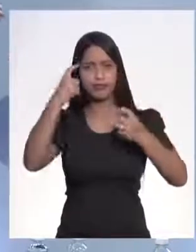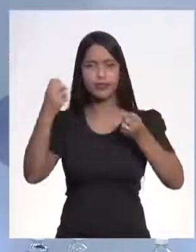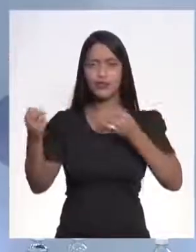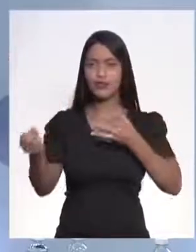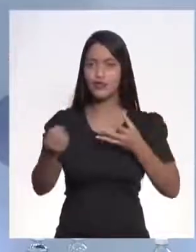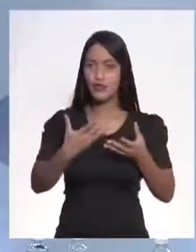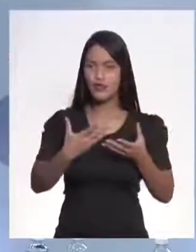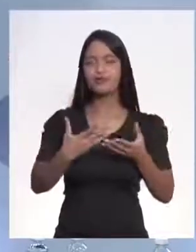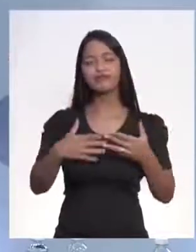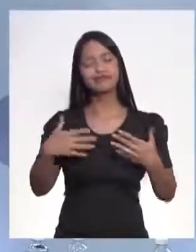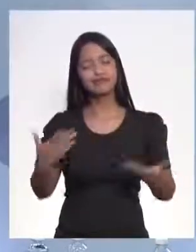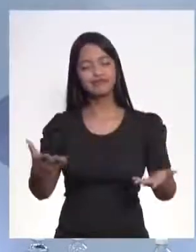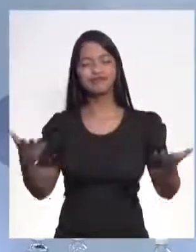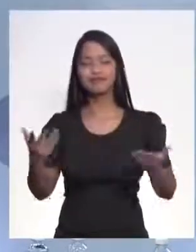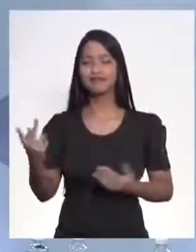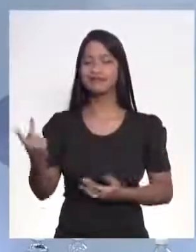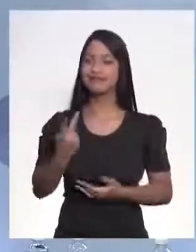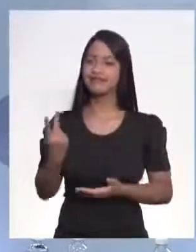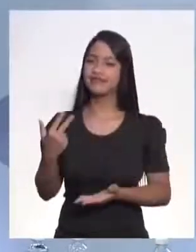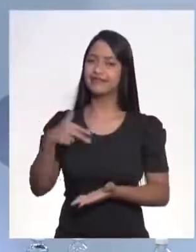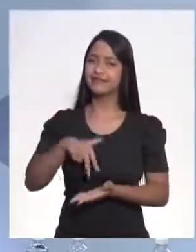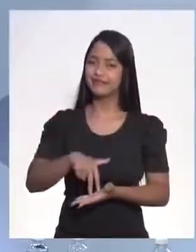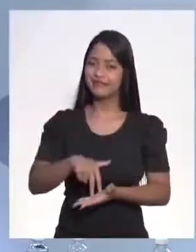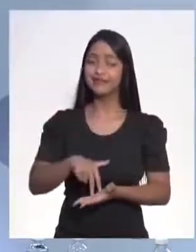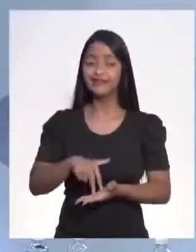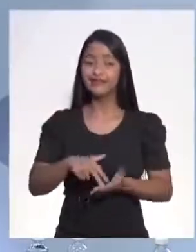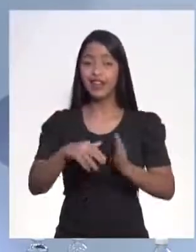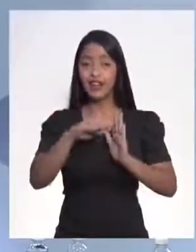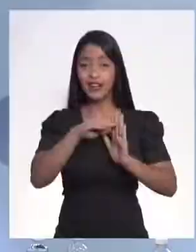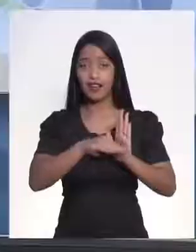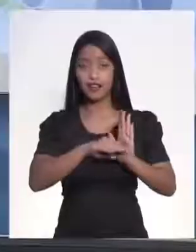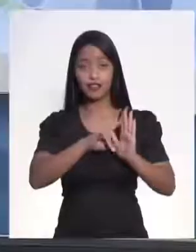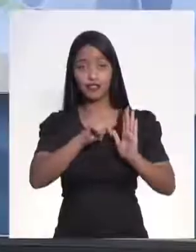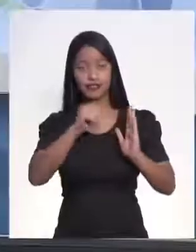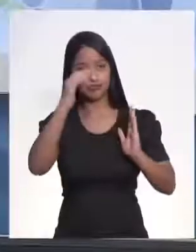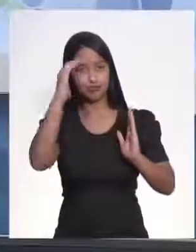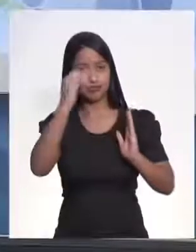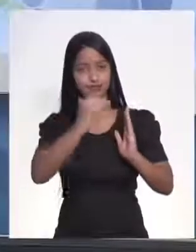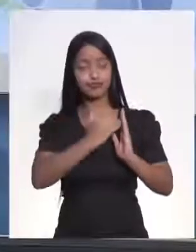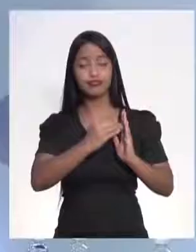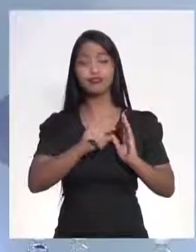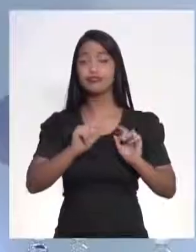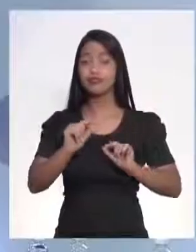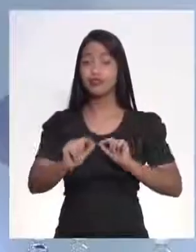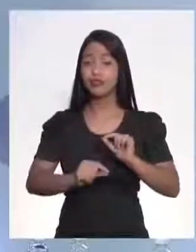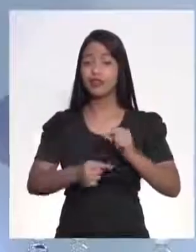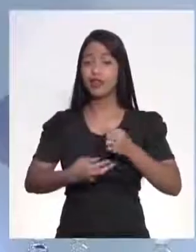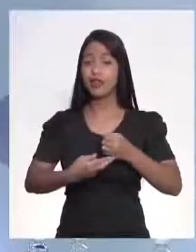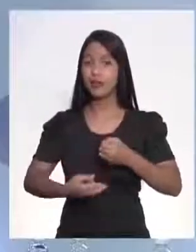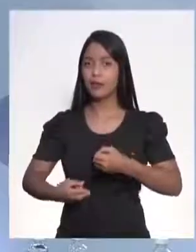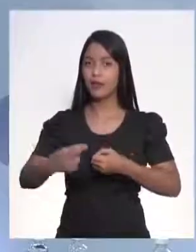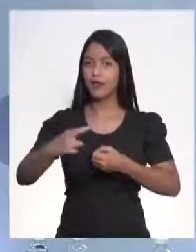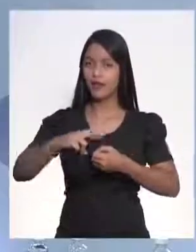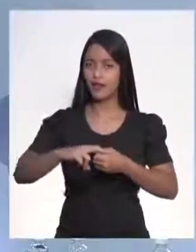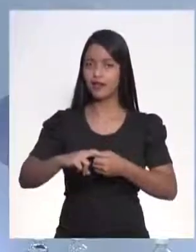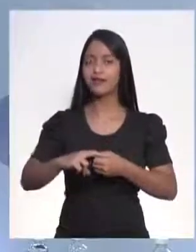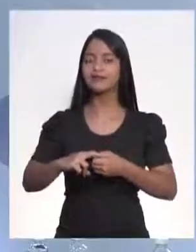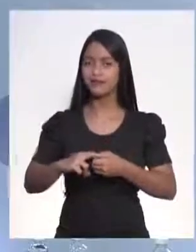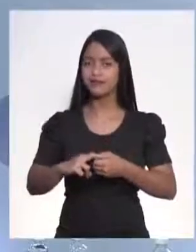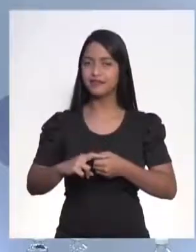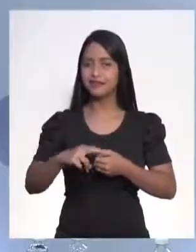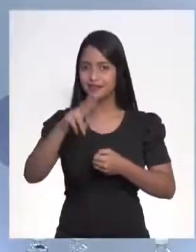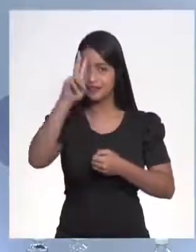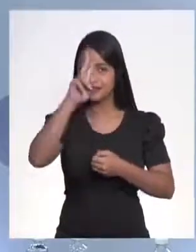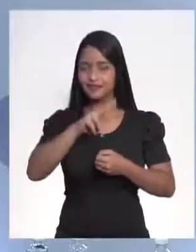estamos nós aqui e vamos cumprir com as agendas Daquele programa de recuperação o nivelamento não é dela a gente tá naquela